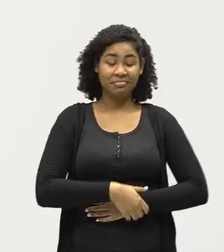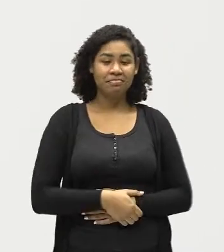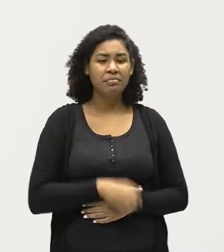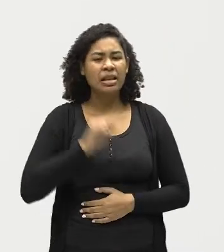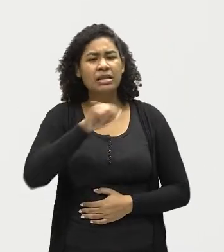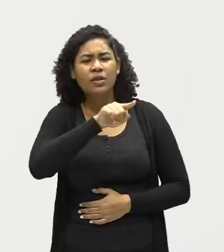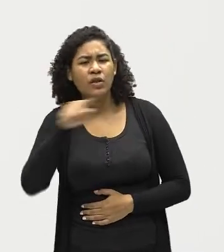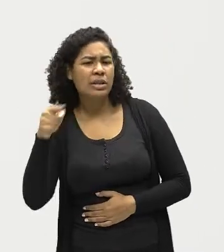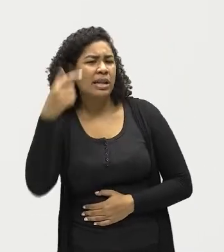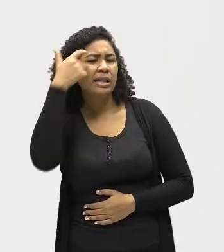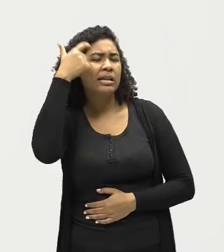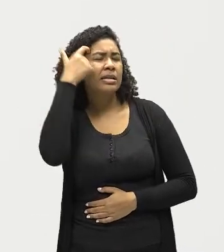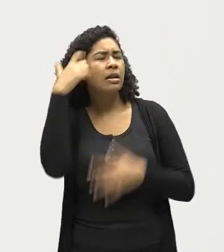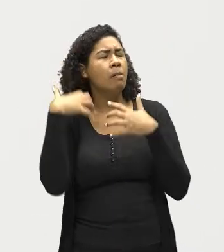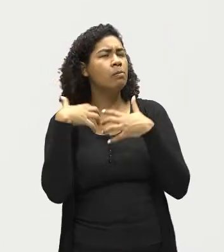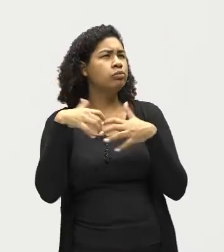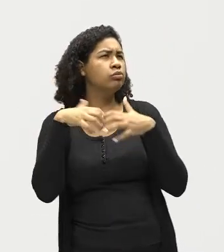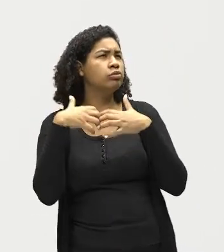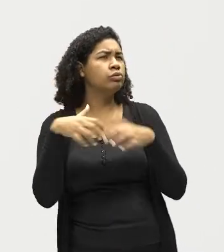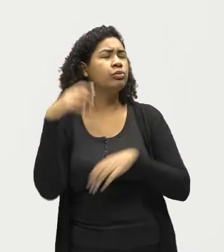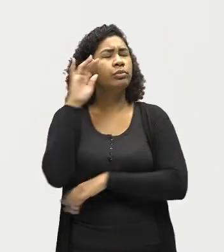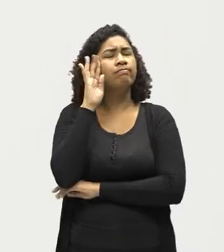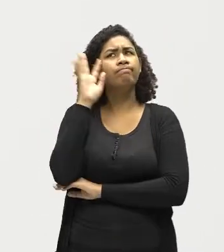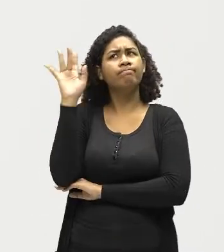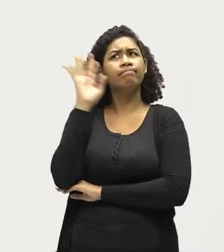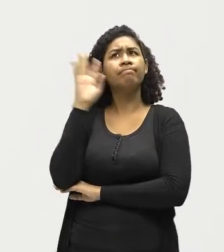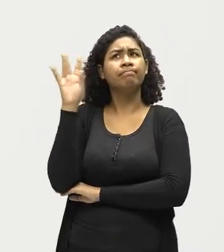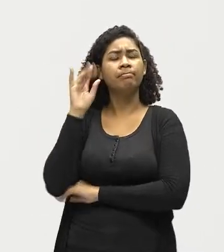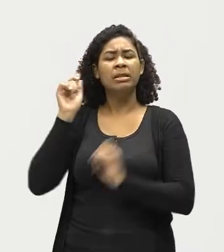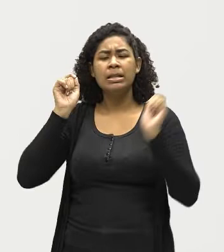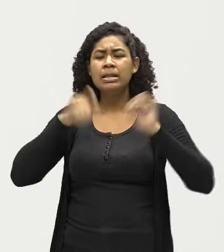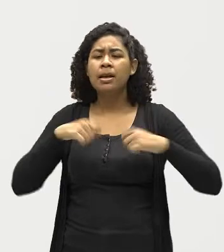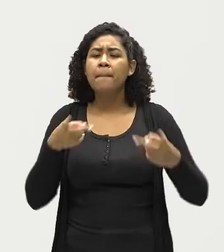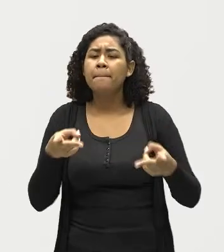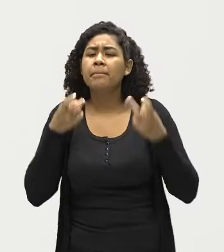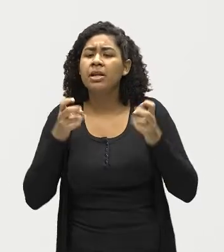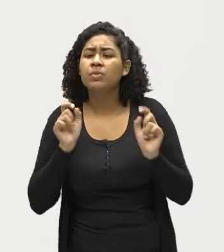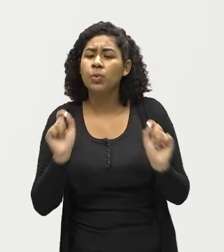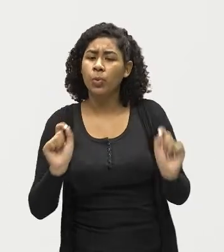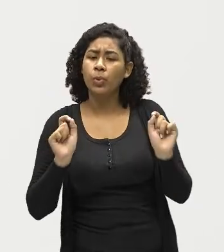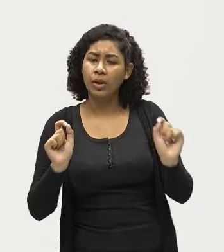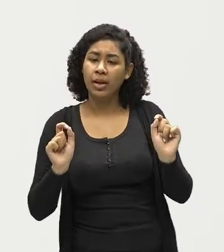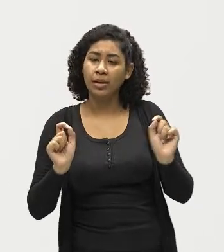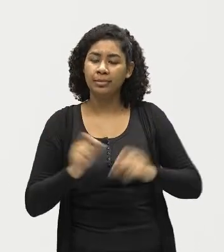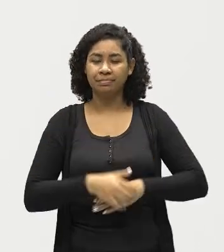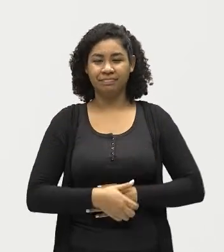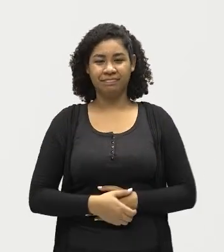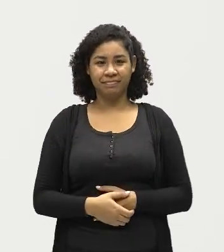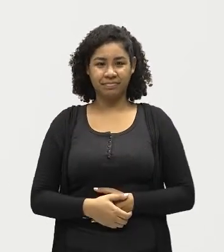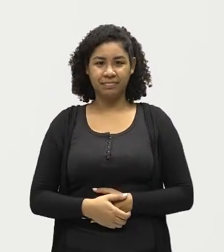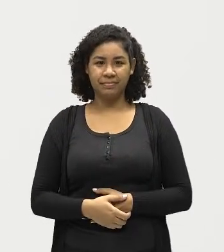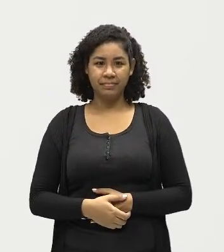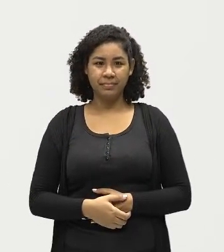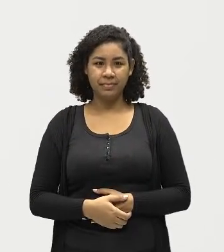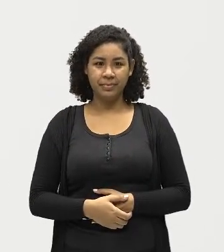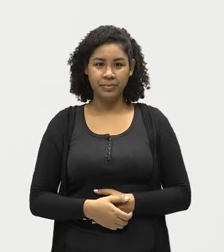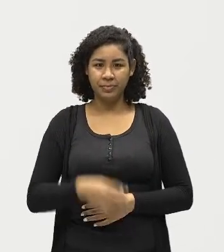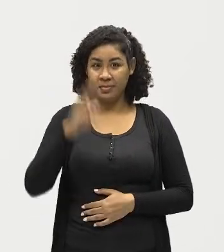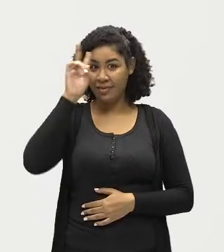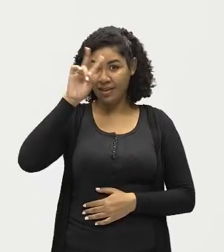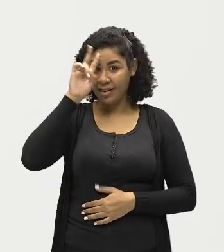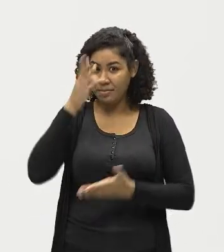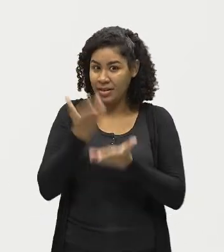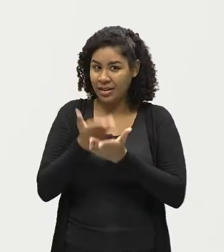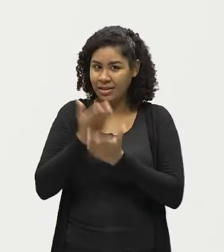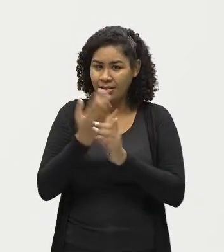a professora, vocês vão começar a observar que, só pegando um gancho aí da aula do professor Artemison,